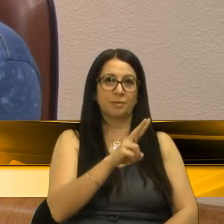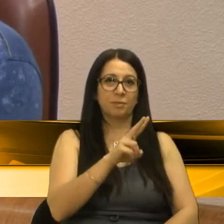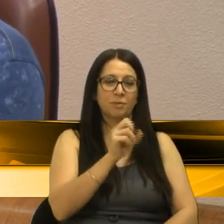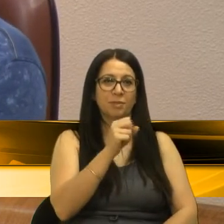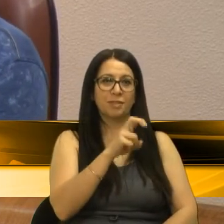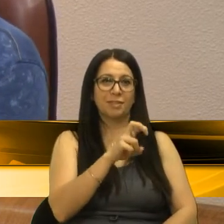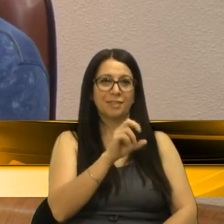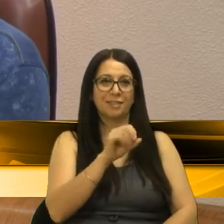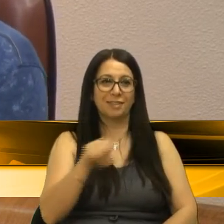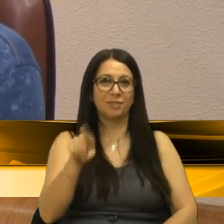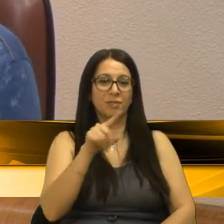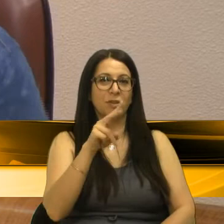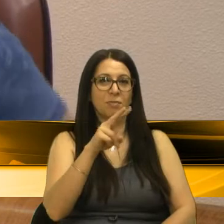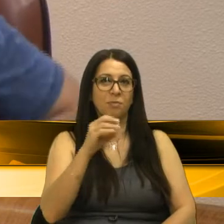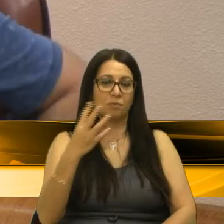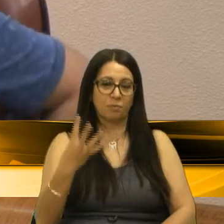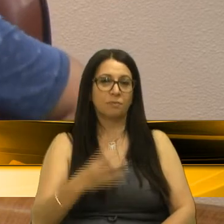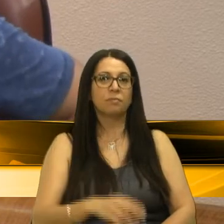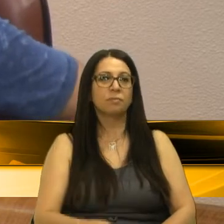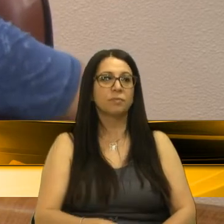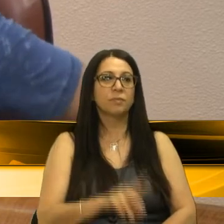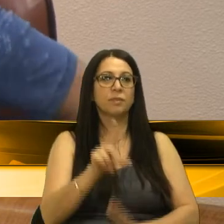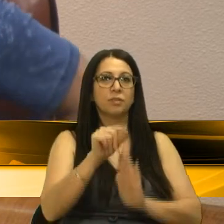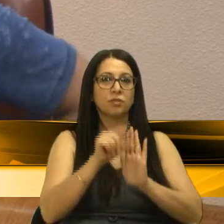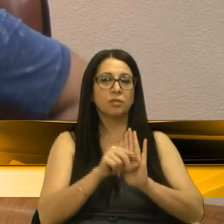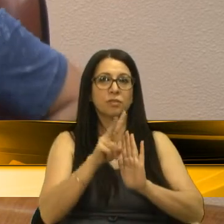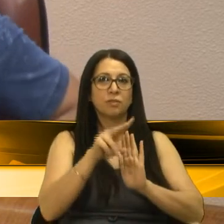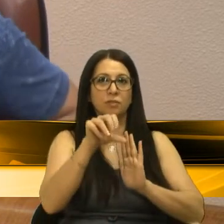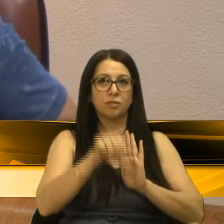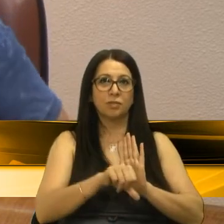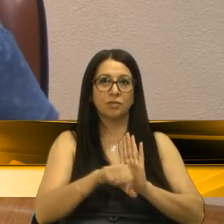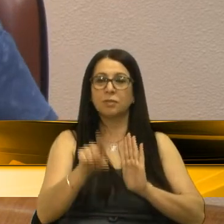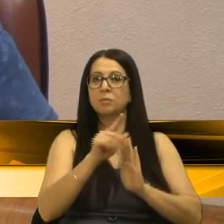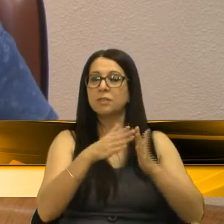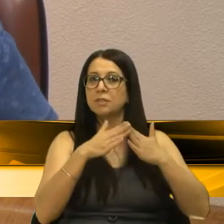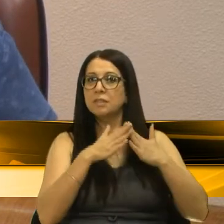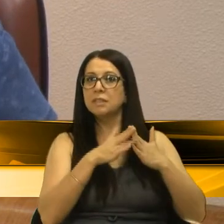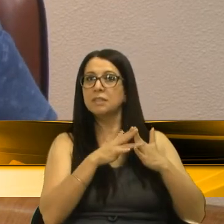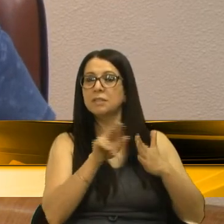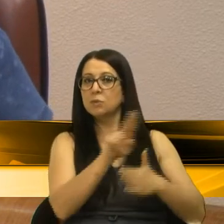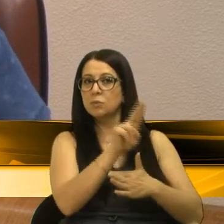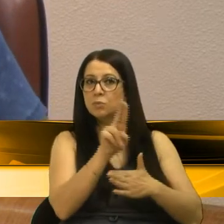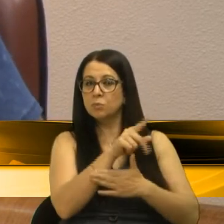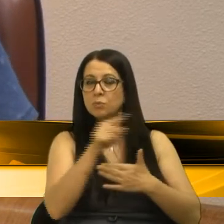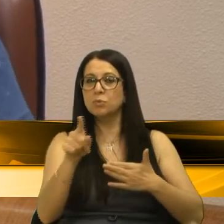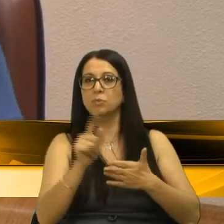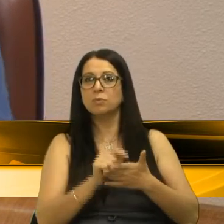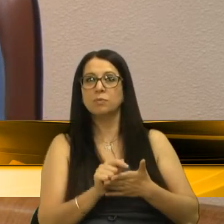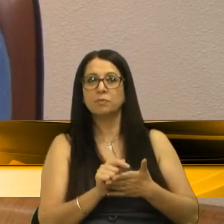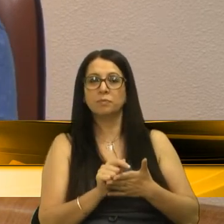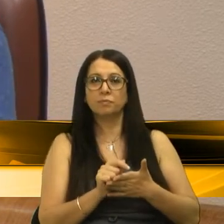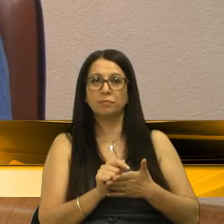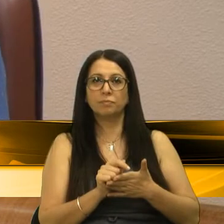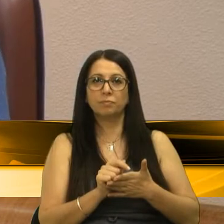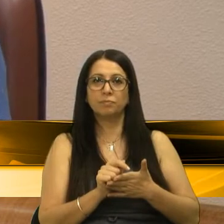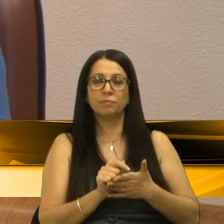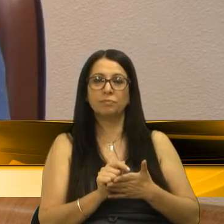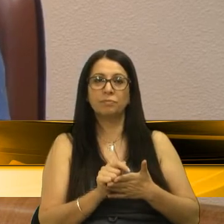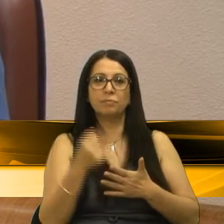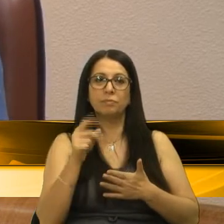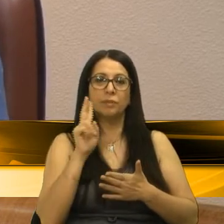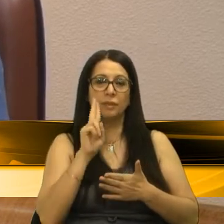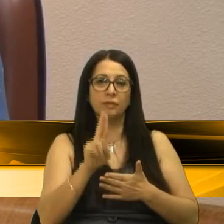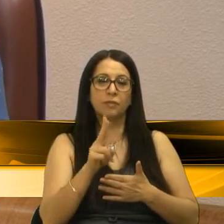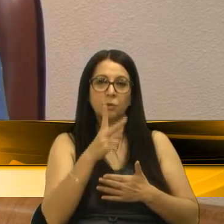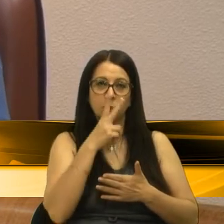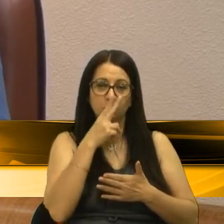13.885/2004. Artigo 29. Para expedição da licença, o uso pretendido deve ser considerado